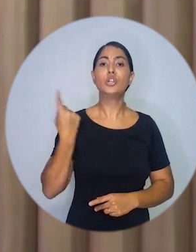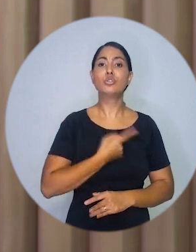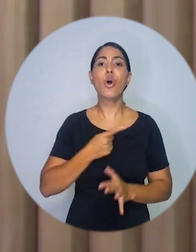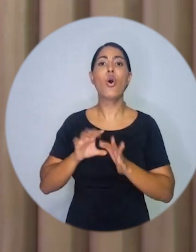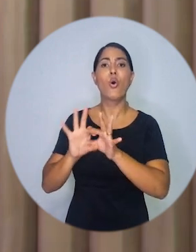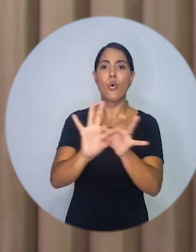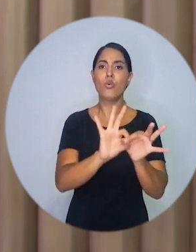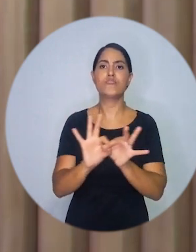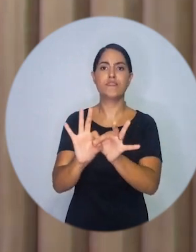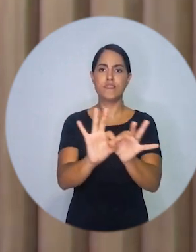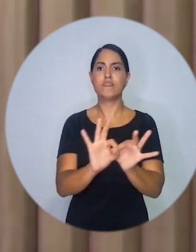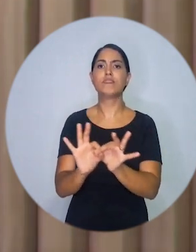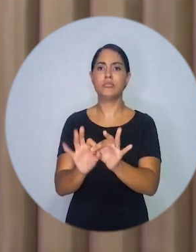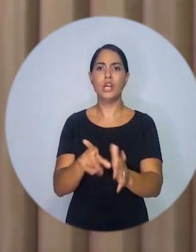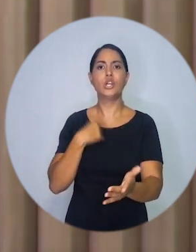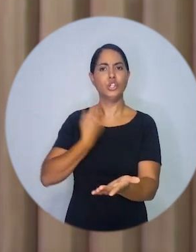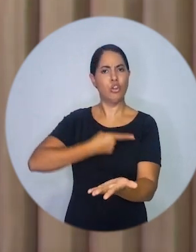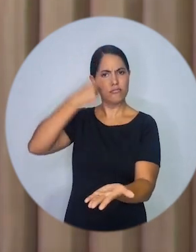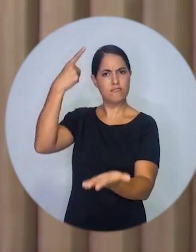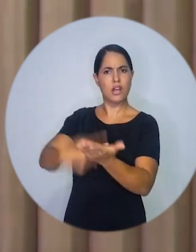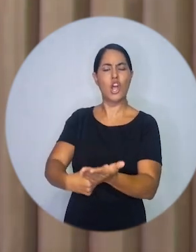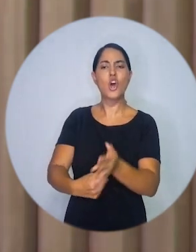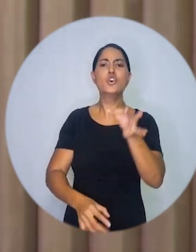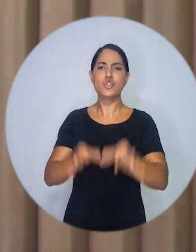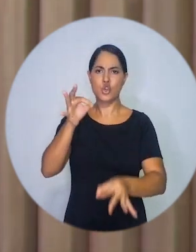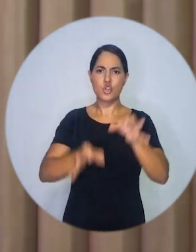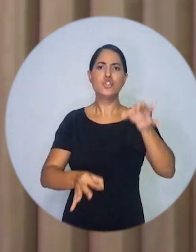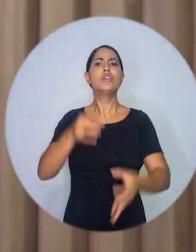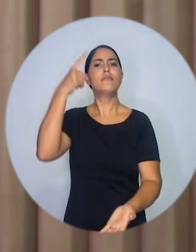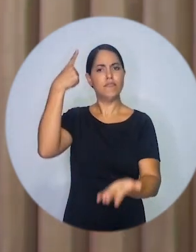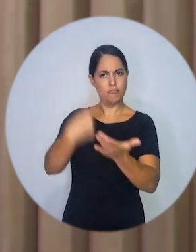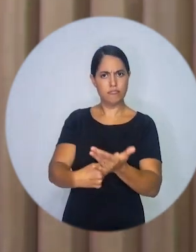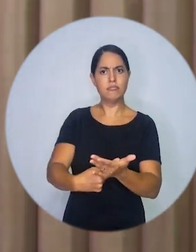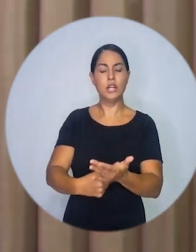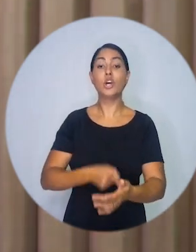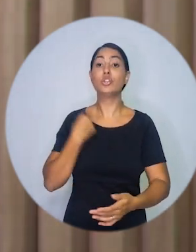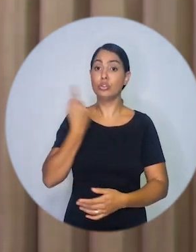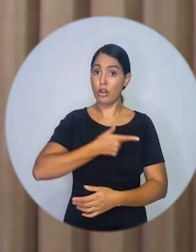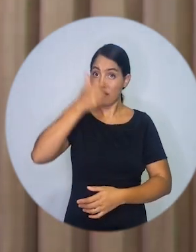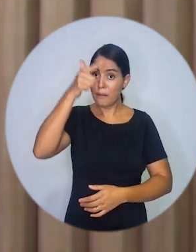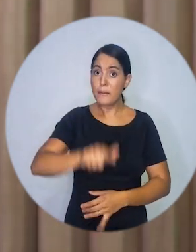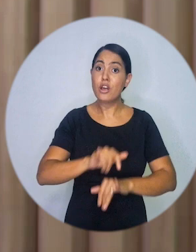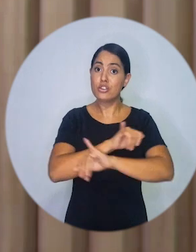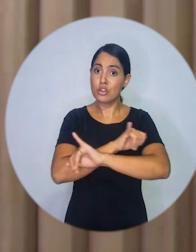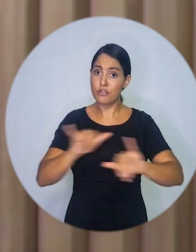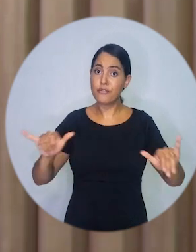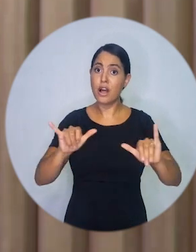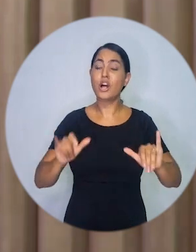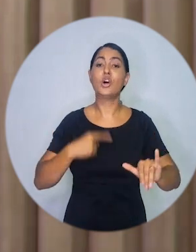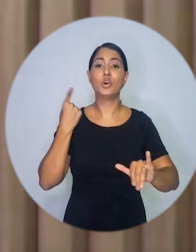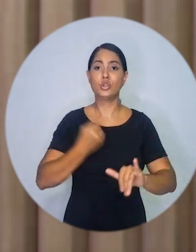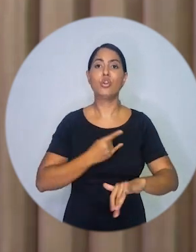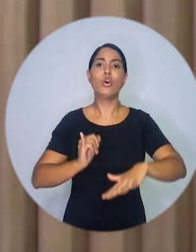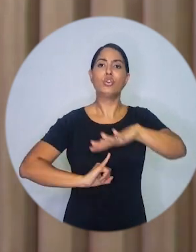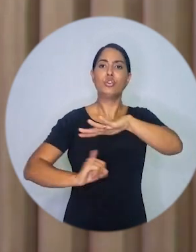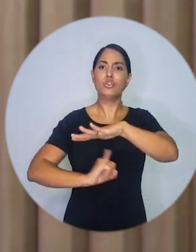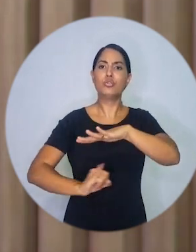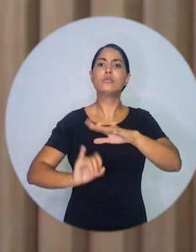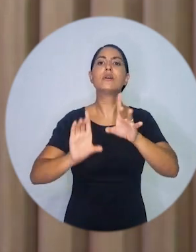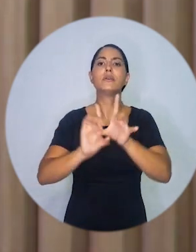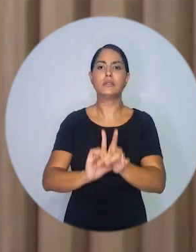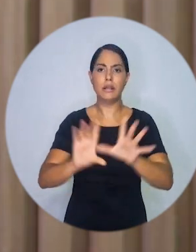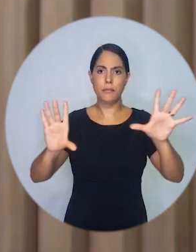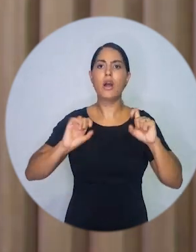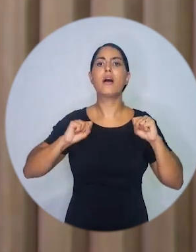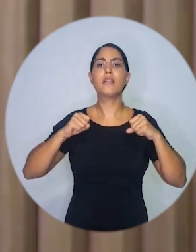força vem da nossa unidade e do nosso compromisso com a justiça. Reafirmo nosso compromisso com a defesa intransigente das